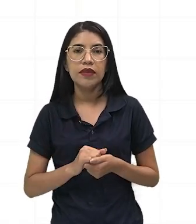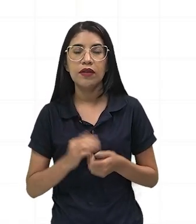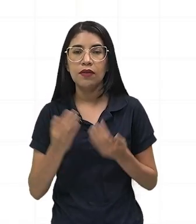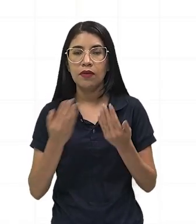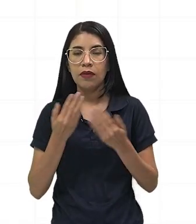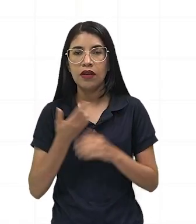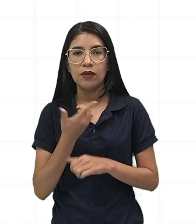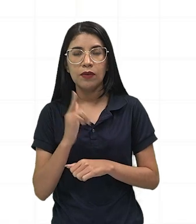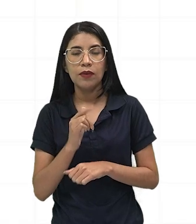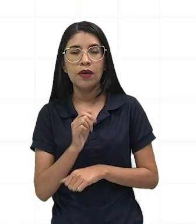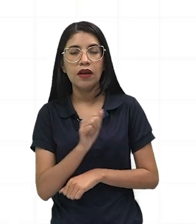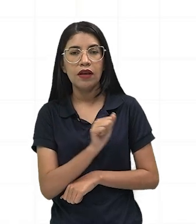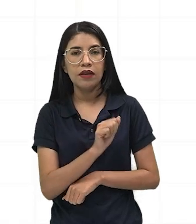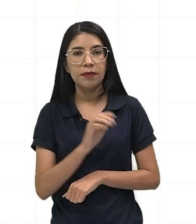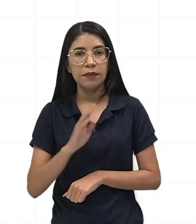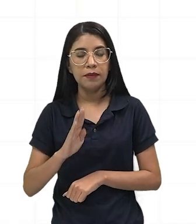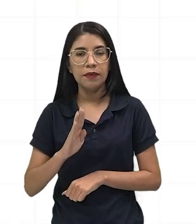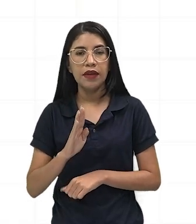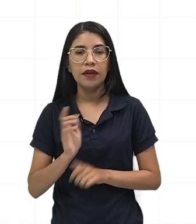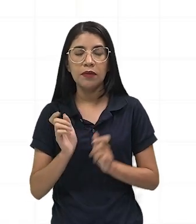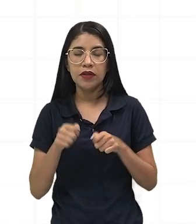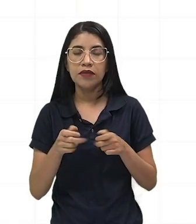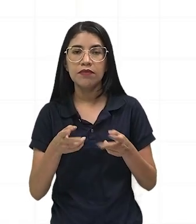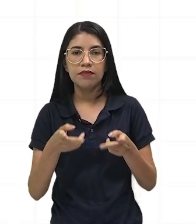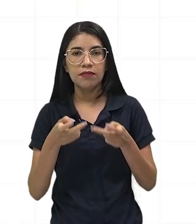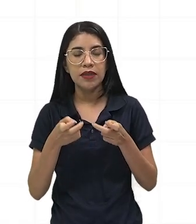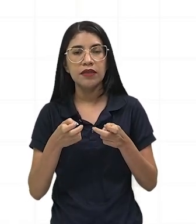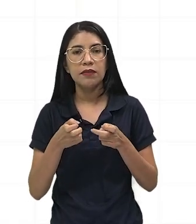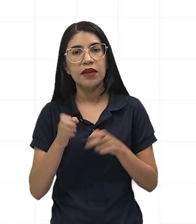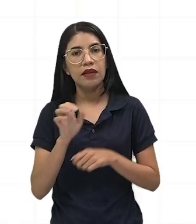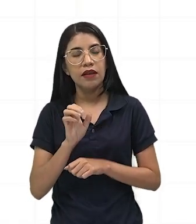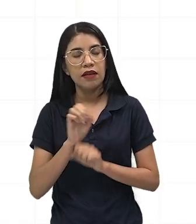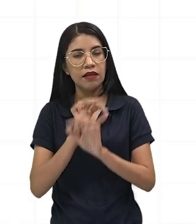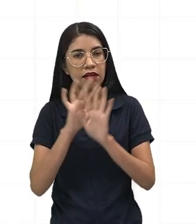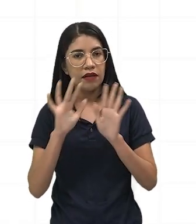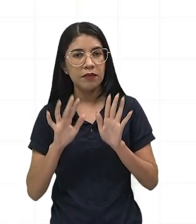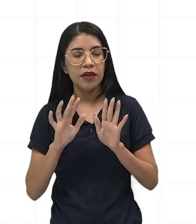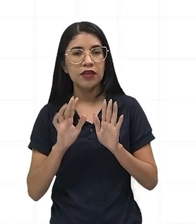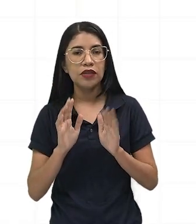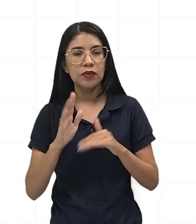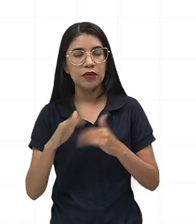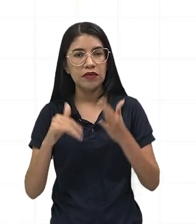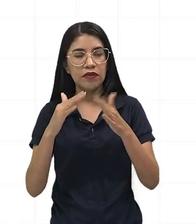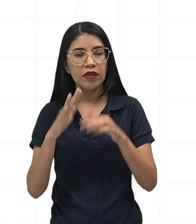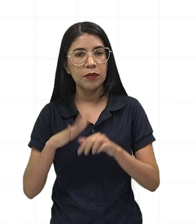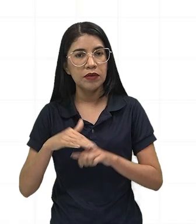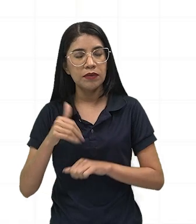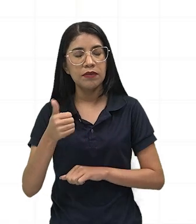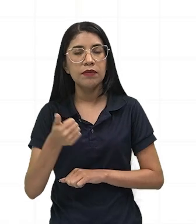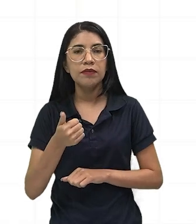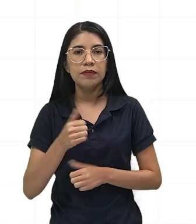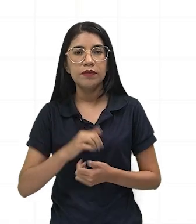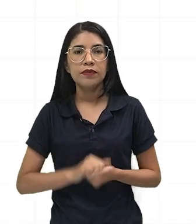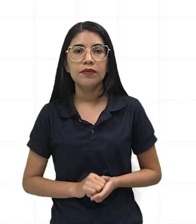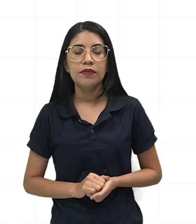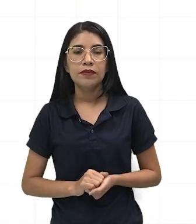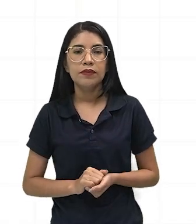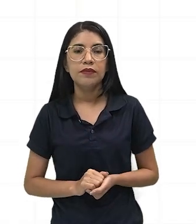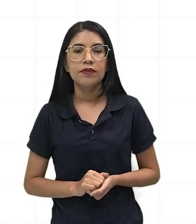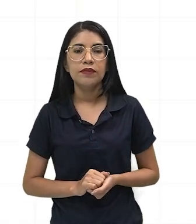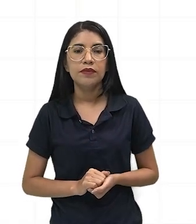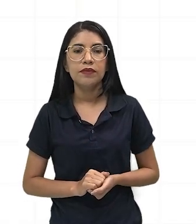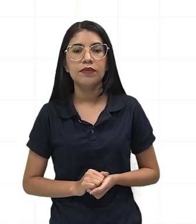aqui, facilmente conseguimos visualizar, né? Que ele está com um desempenho melhor. E aí temos